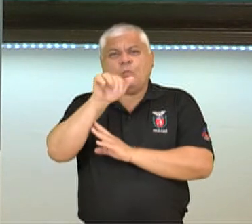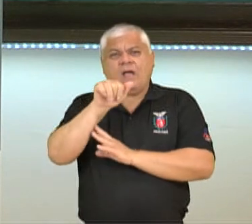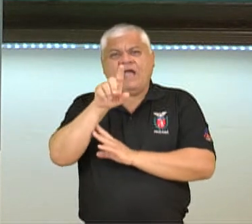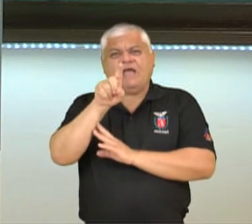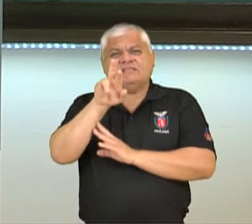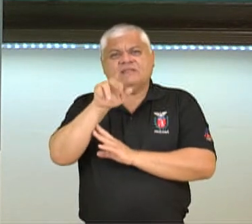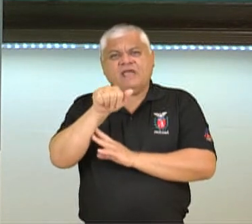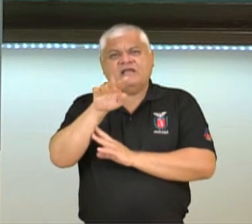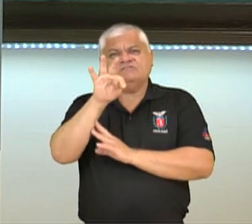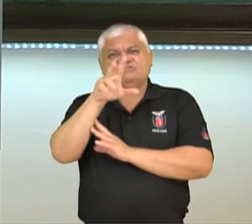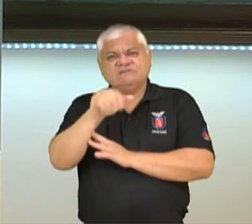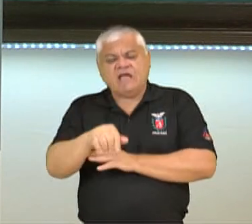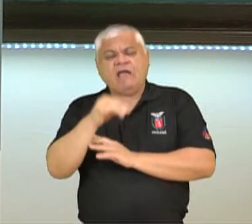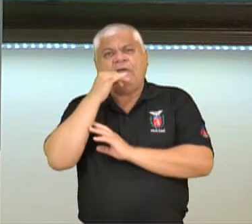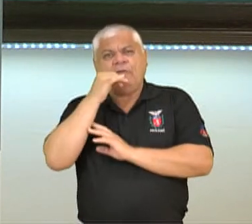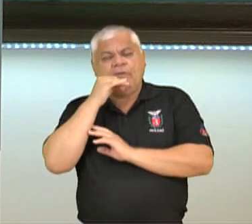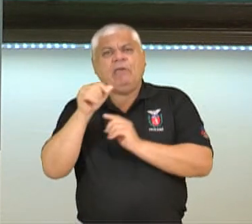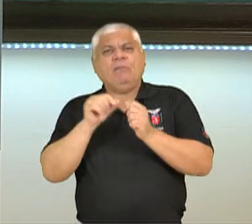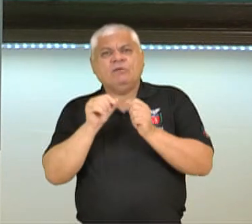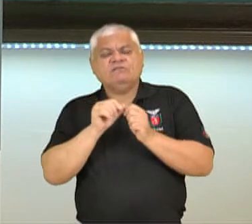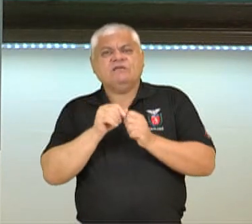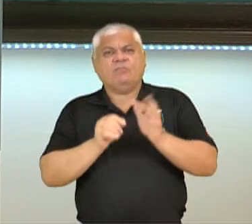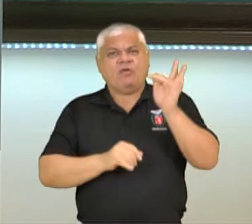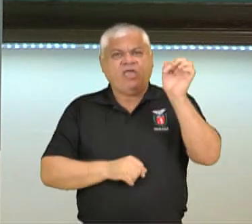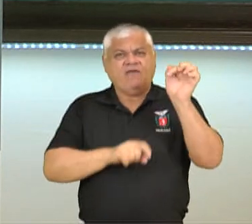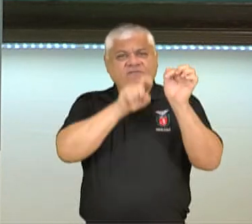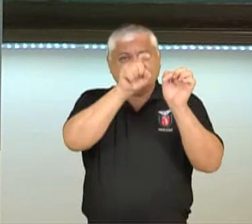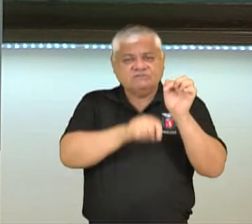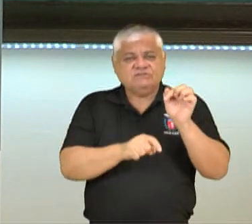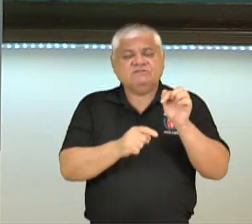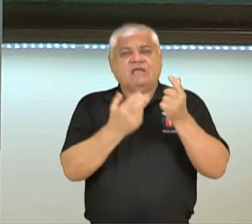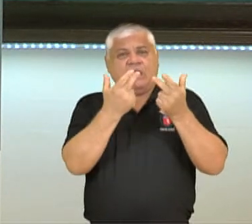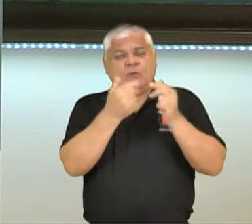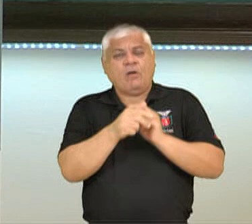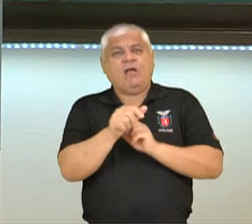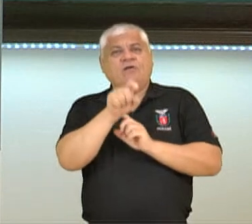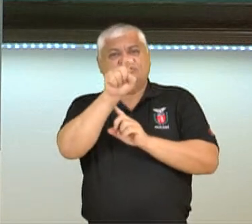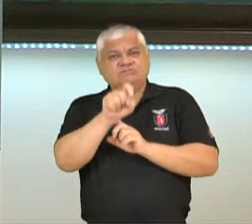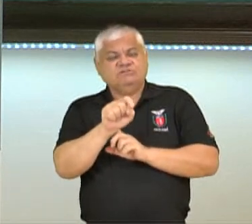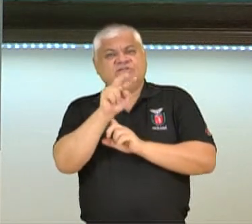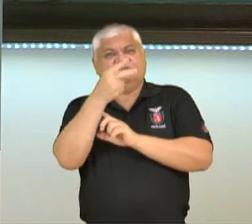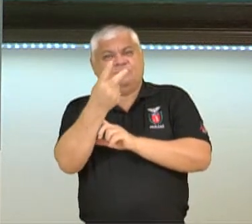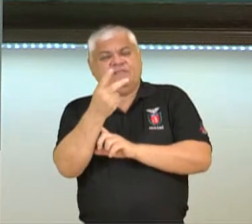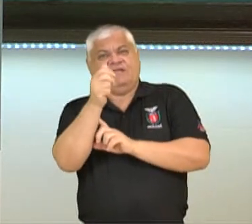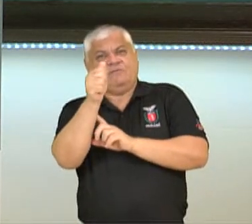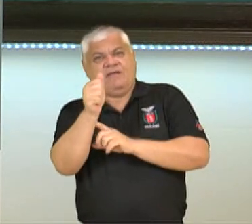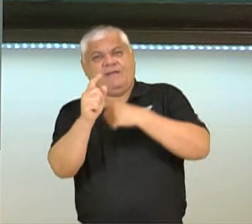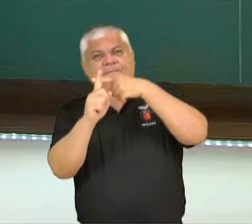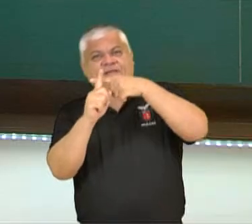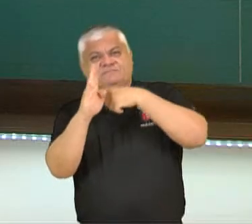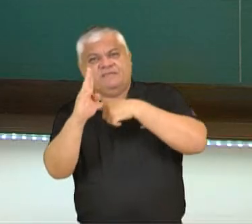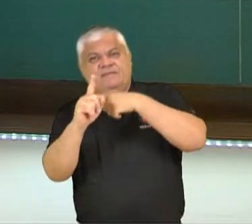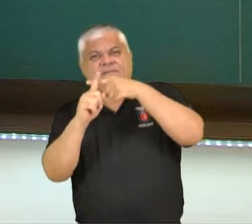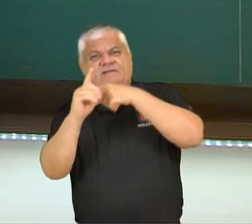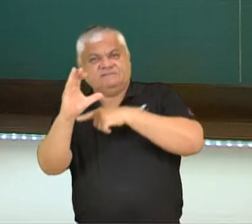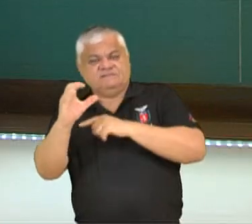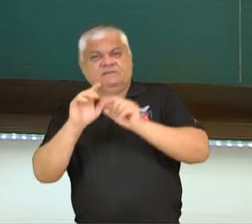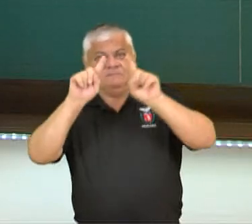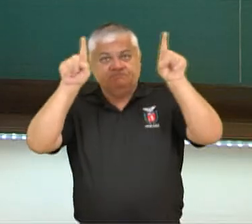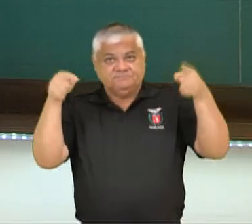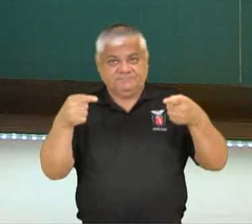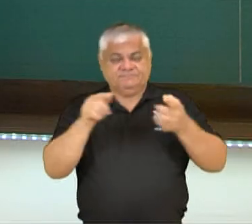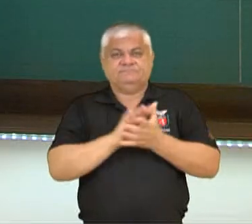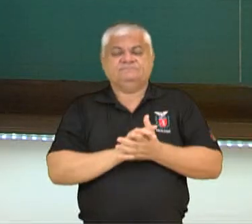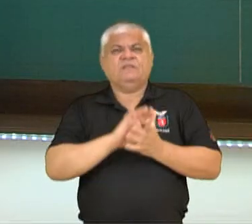ao quadrado mais bx mais c, a função em sua forma completa. Vamos lá? Então, os objetivos da nossa